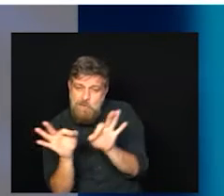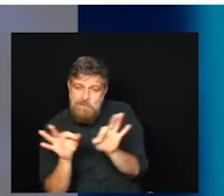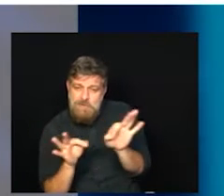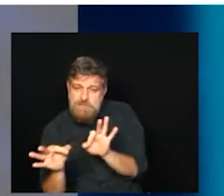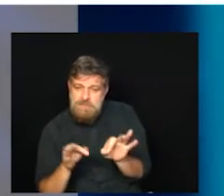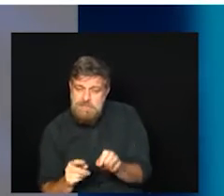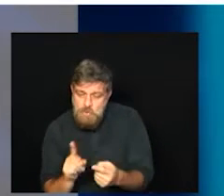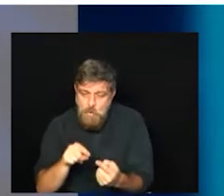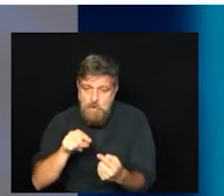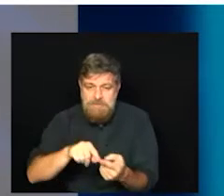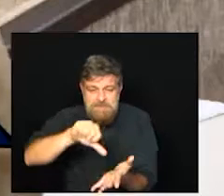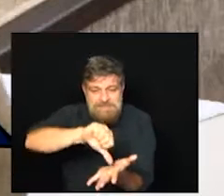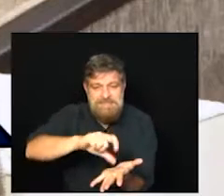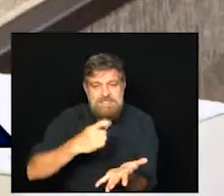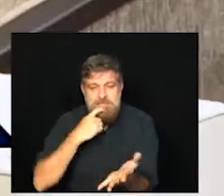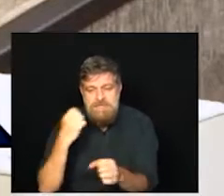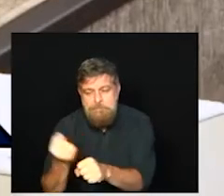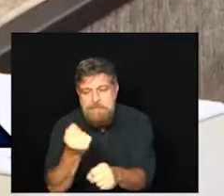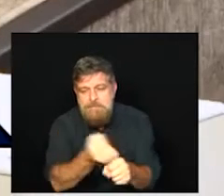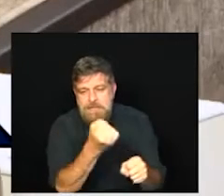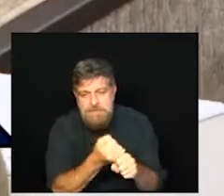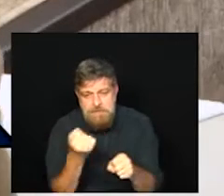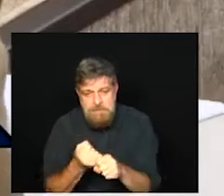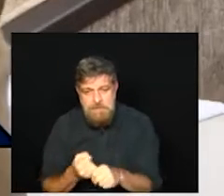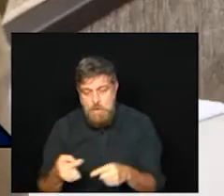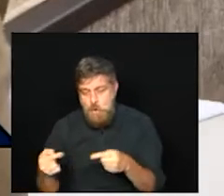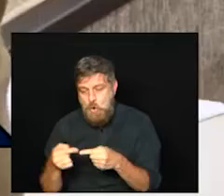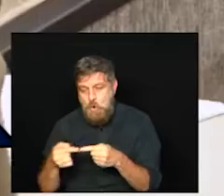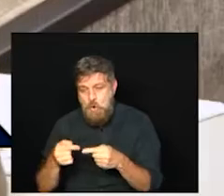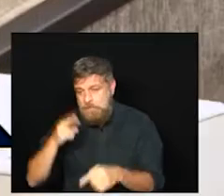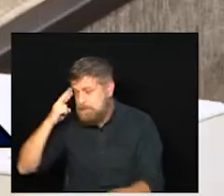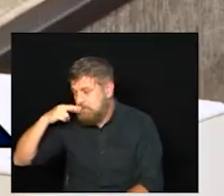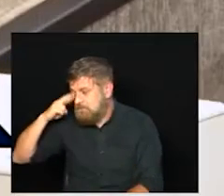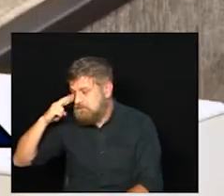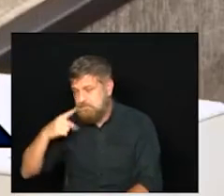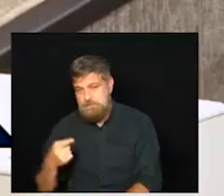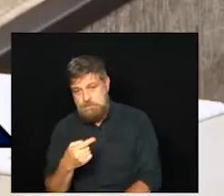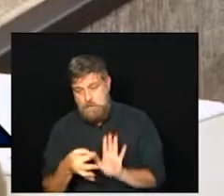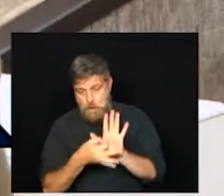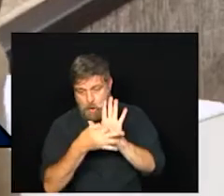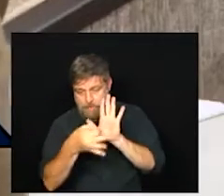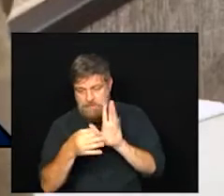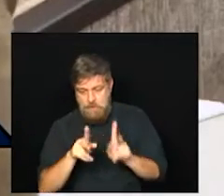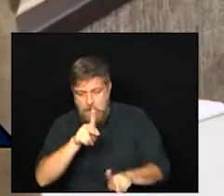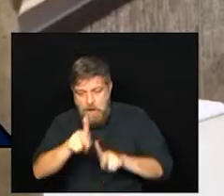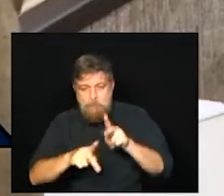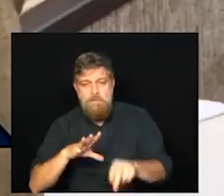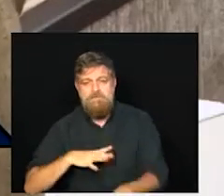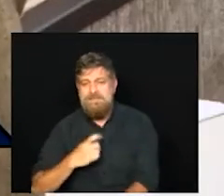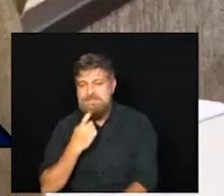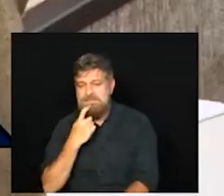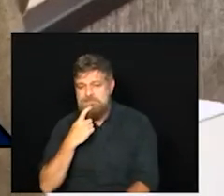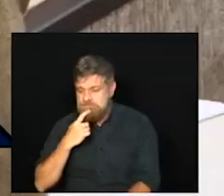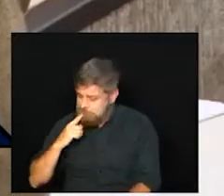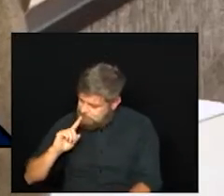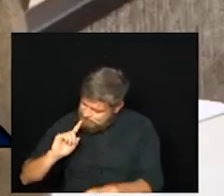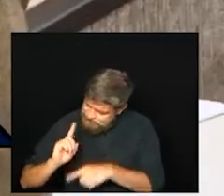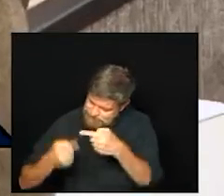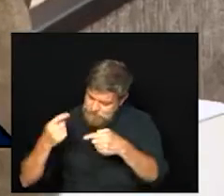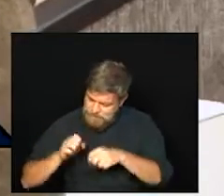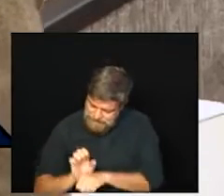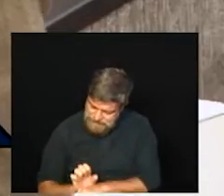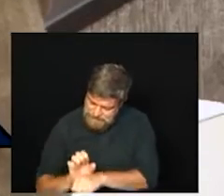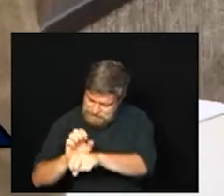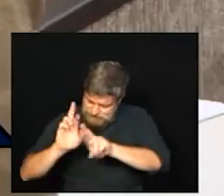para a revitalização do centro. De acordo com o presidente Arnaldo Salvetti, a população de Campinas ganha uma nova